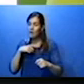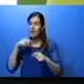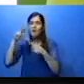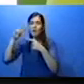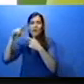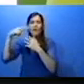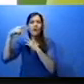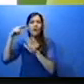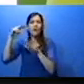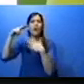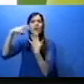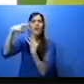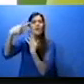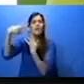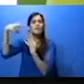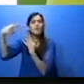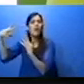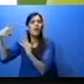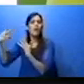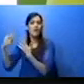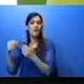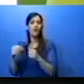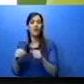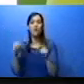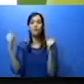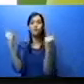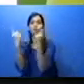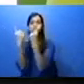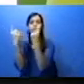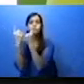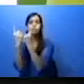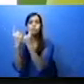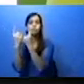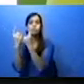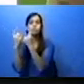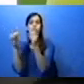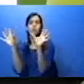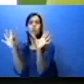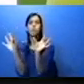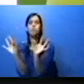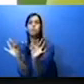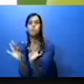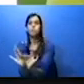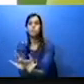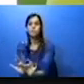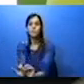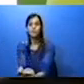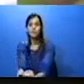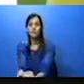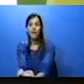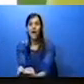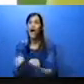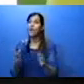equivalentes, acha as frações equivalentes, simplifica, chega nesse resultado.